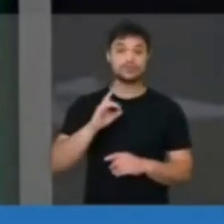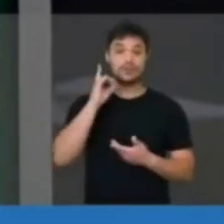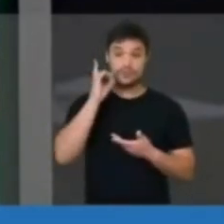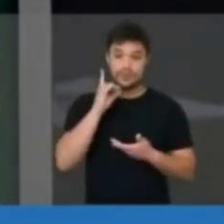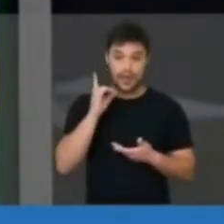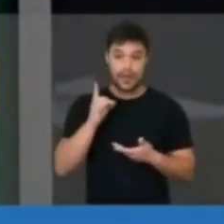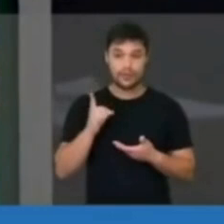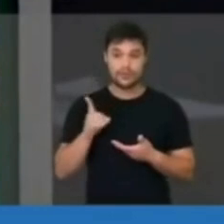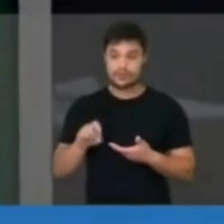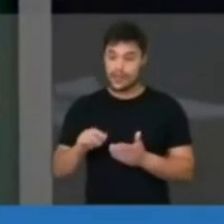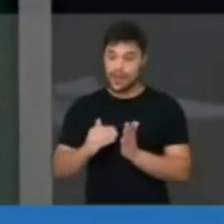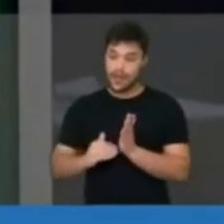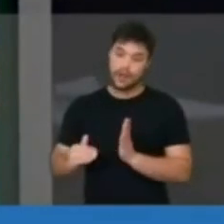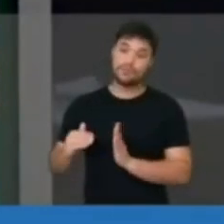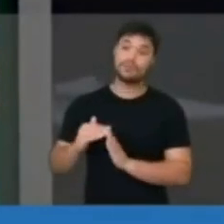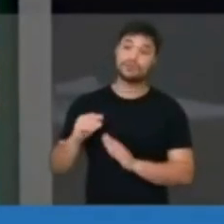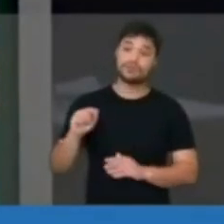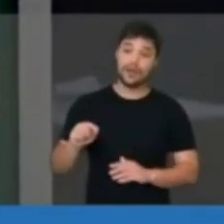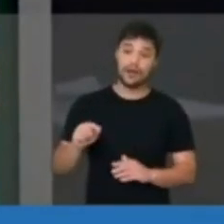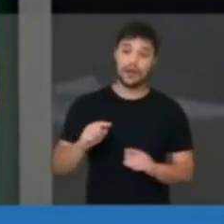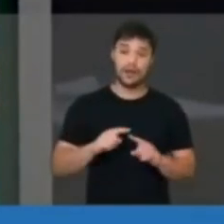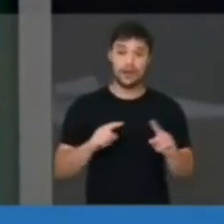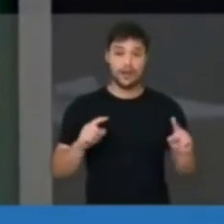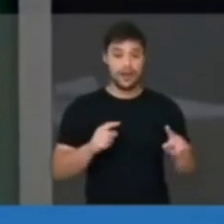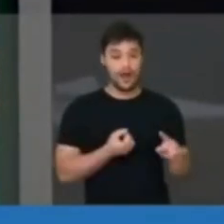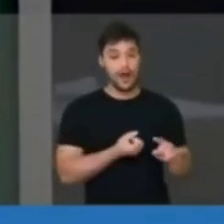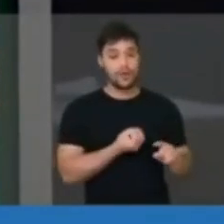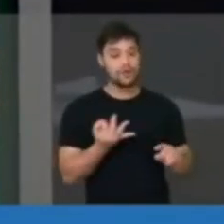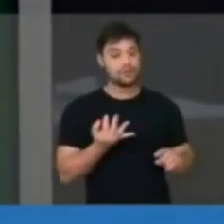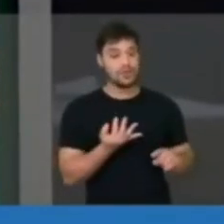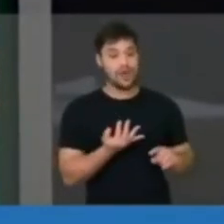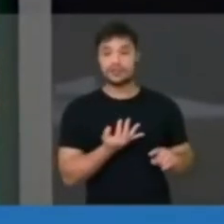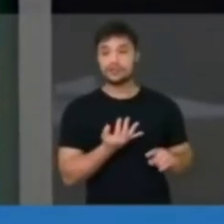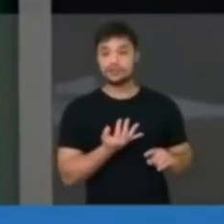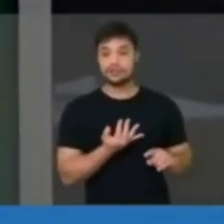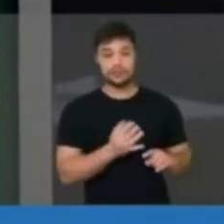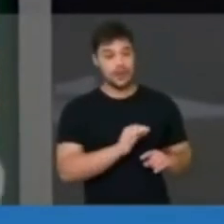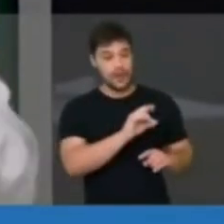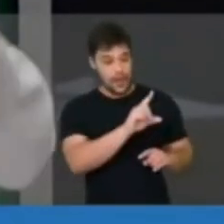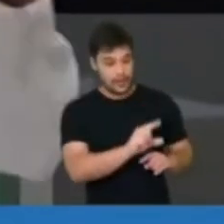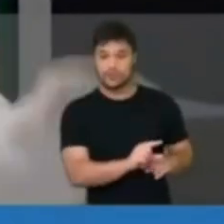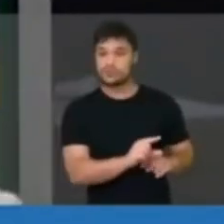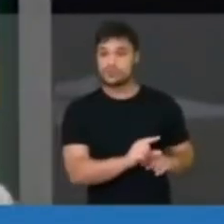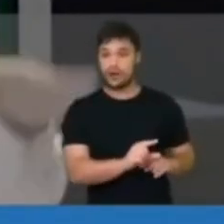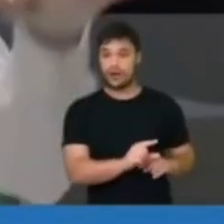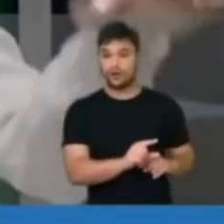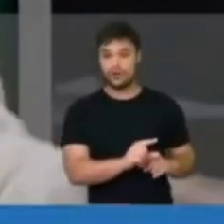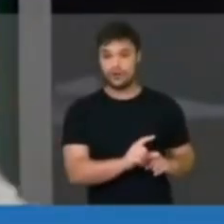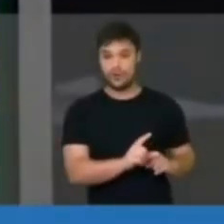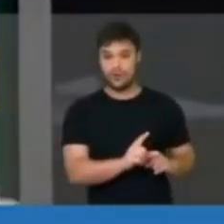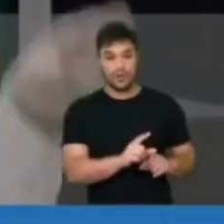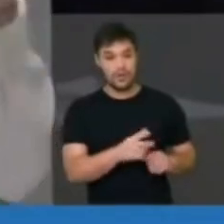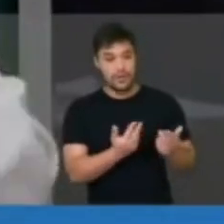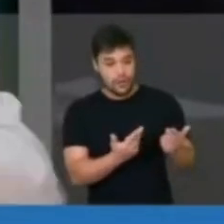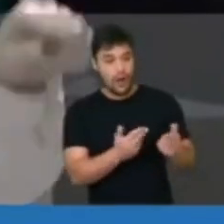nesse projeto, sem reduzir a quantidade de cadeiras proporcional à redução